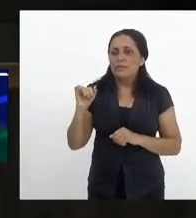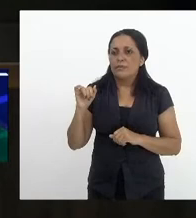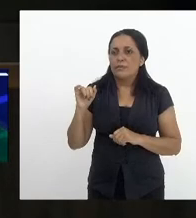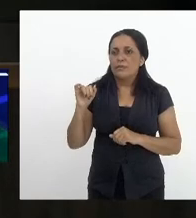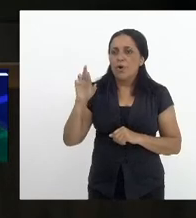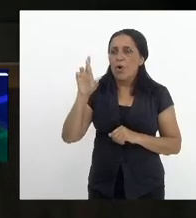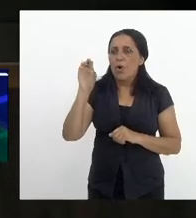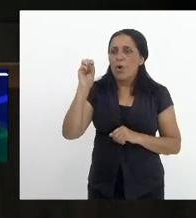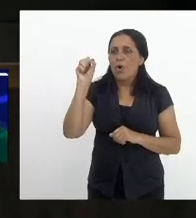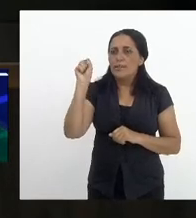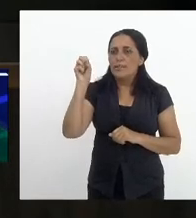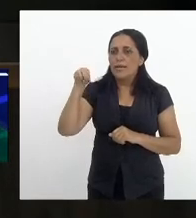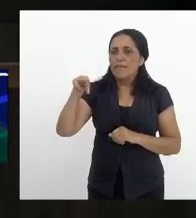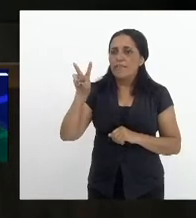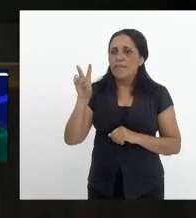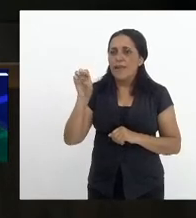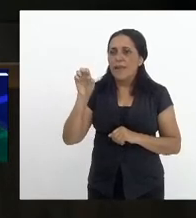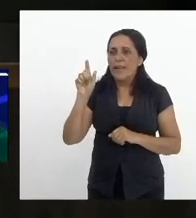Wellington,